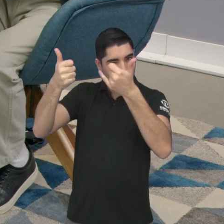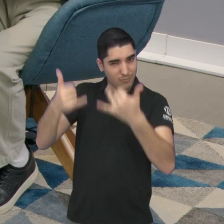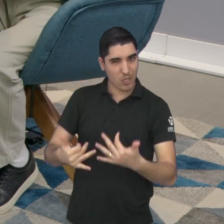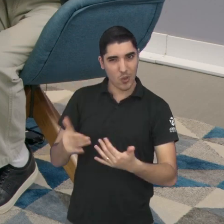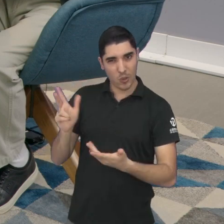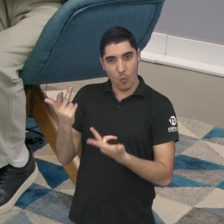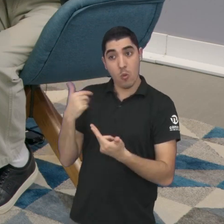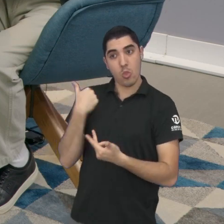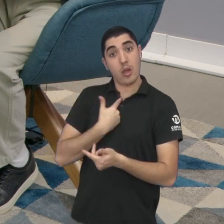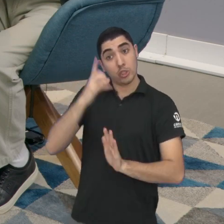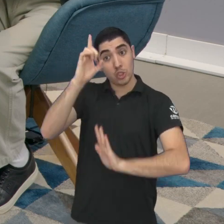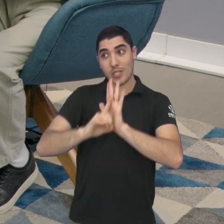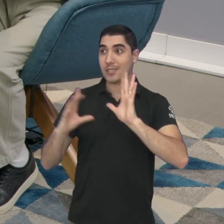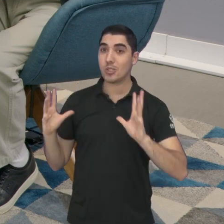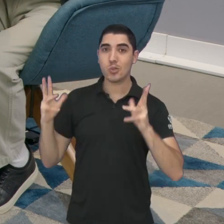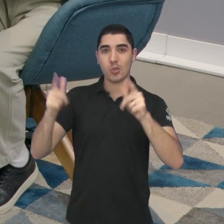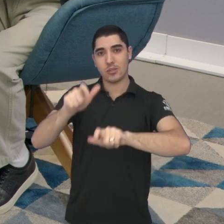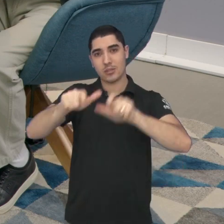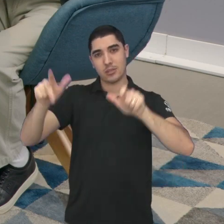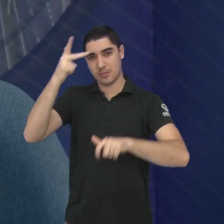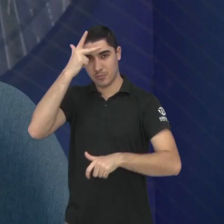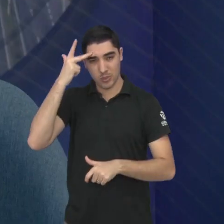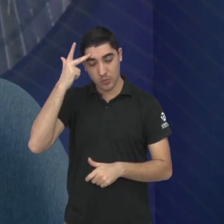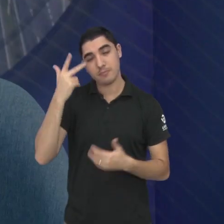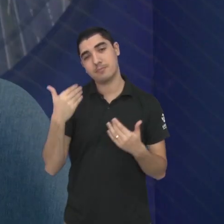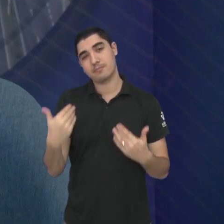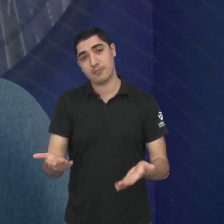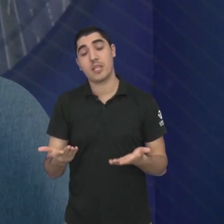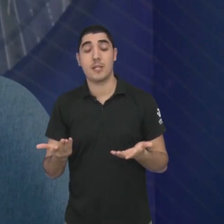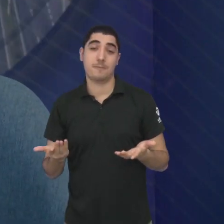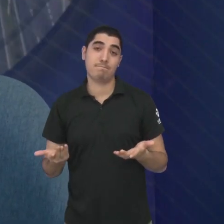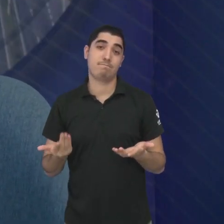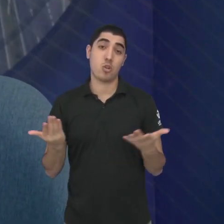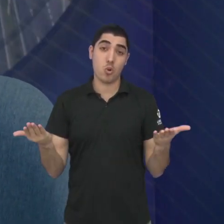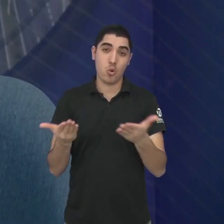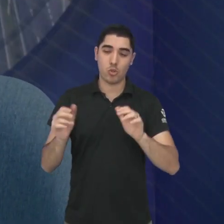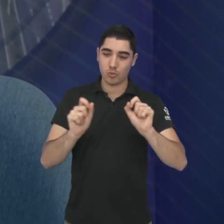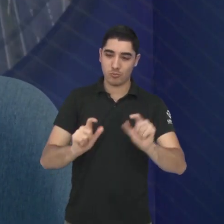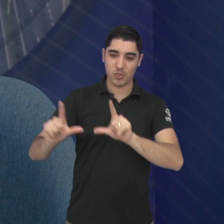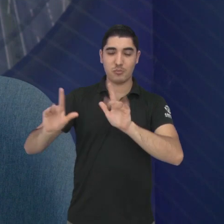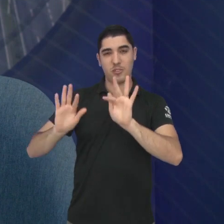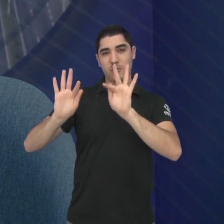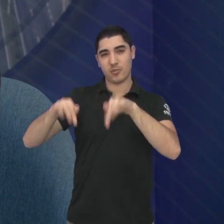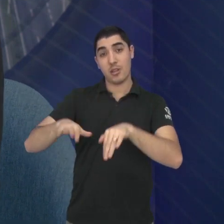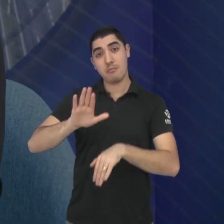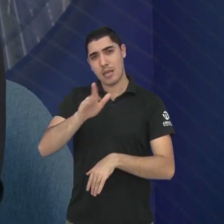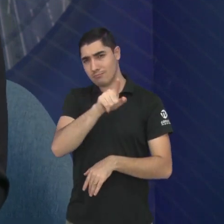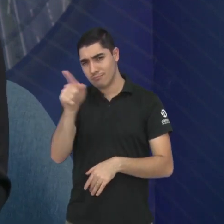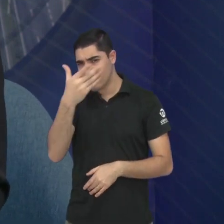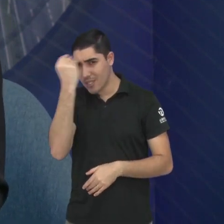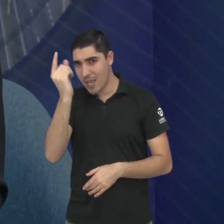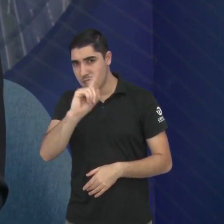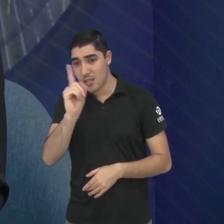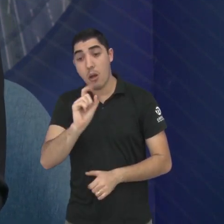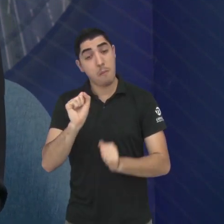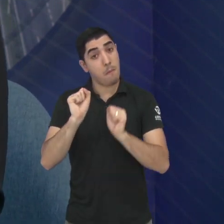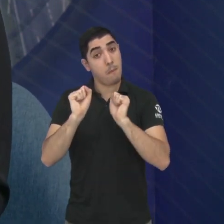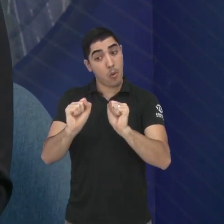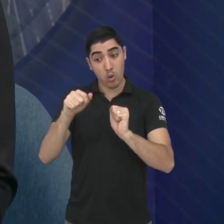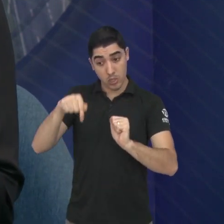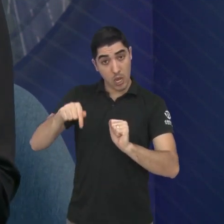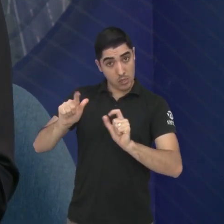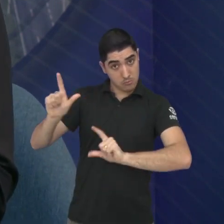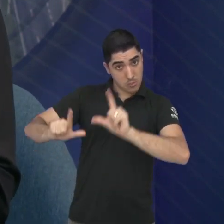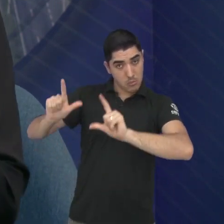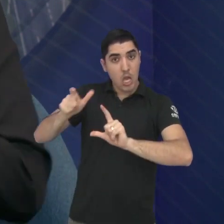dignidade e direito de todo ser humano. Então é isso, o Diálogos da Cidade de hoje fica por aqui. Não se esqueça que vocês podem assistir